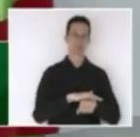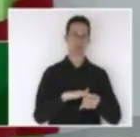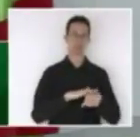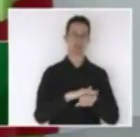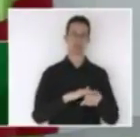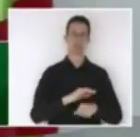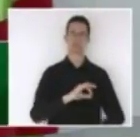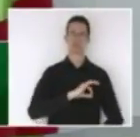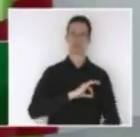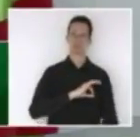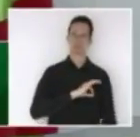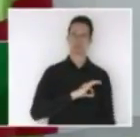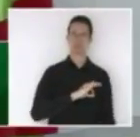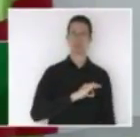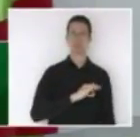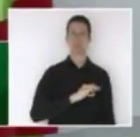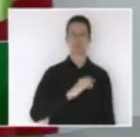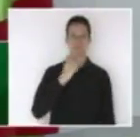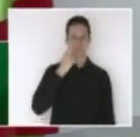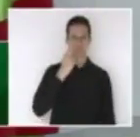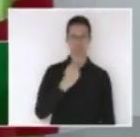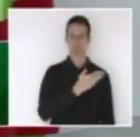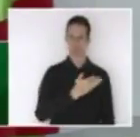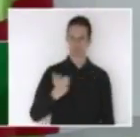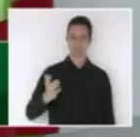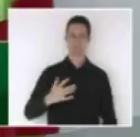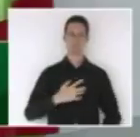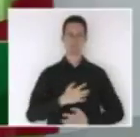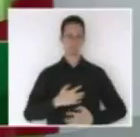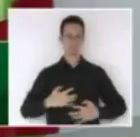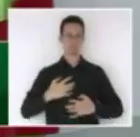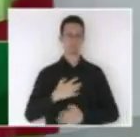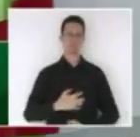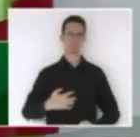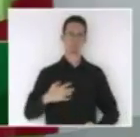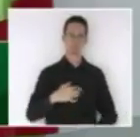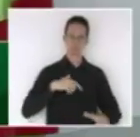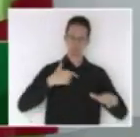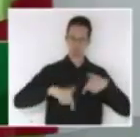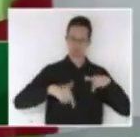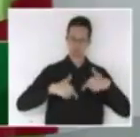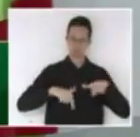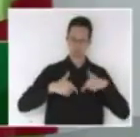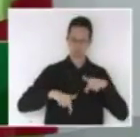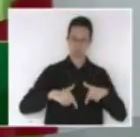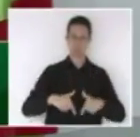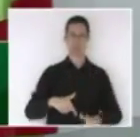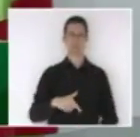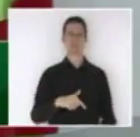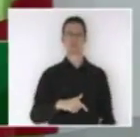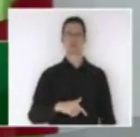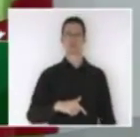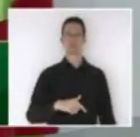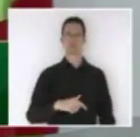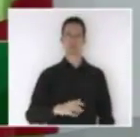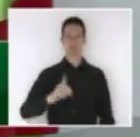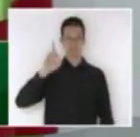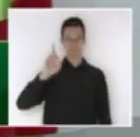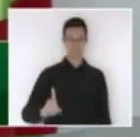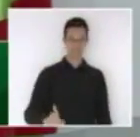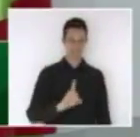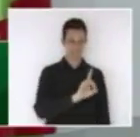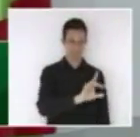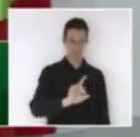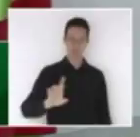policiais, vê a frustração de estar ali trabalhando e o seu direito não